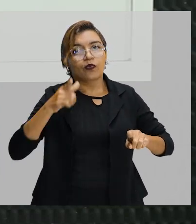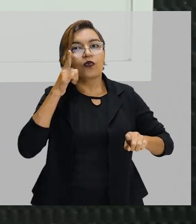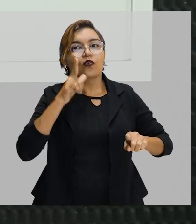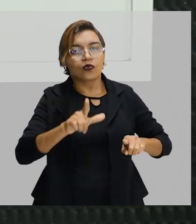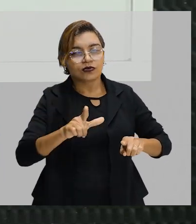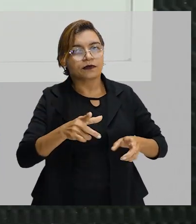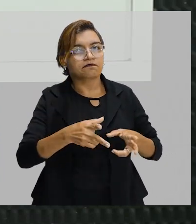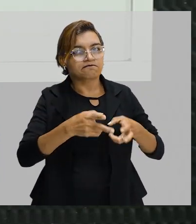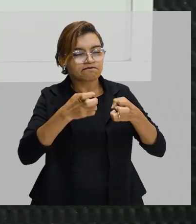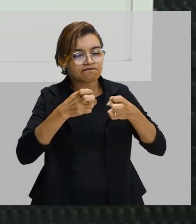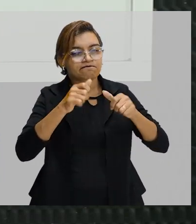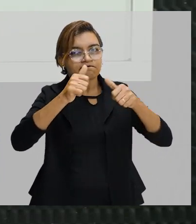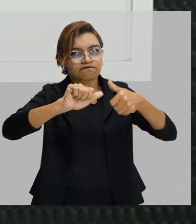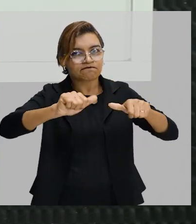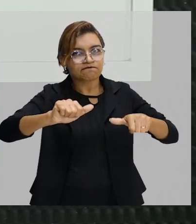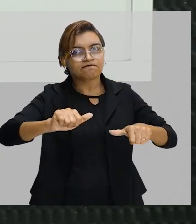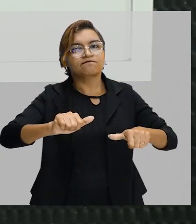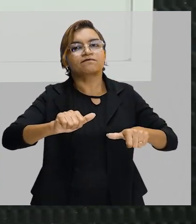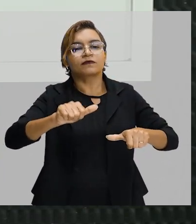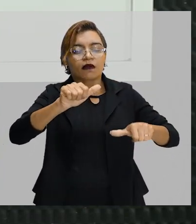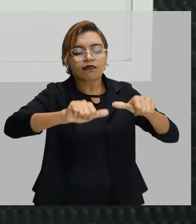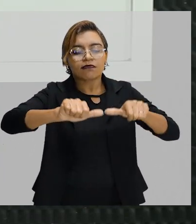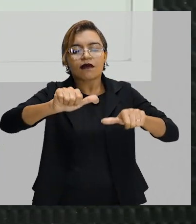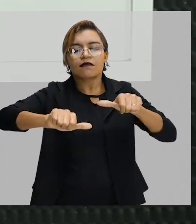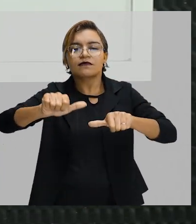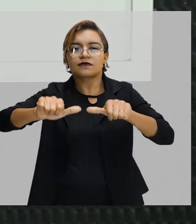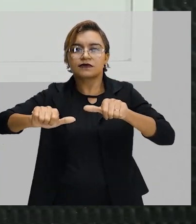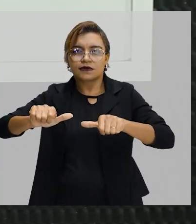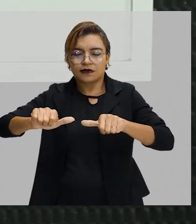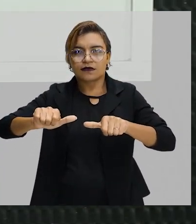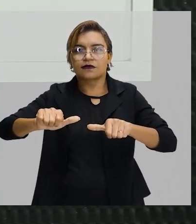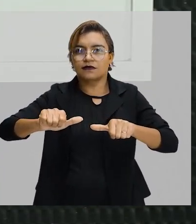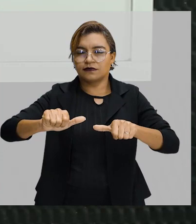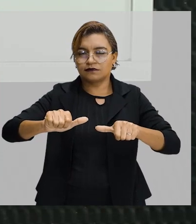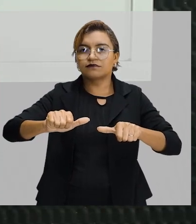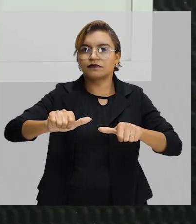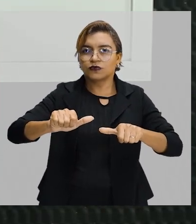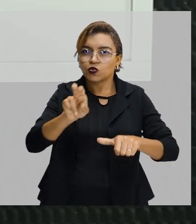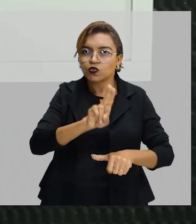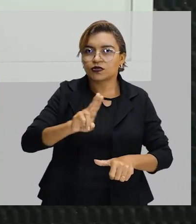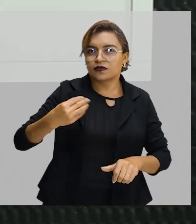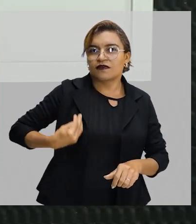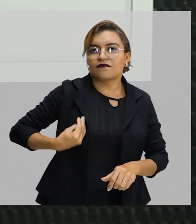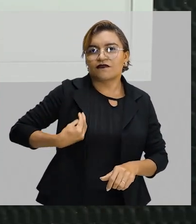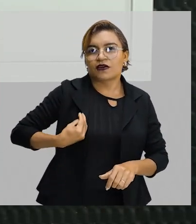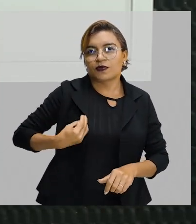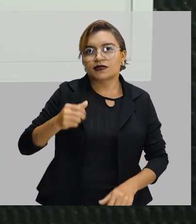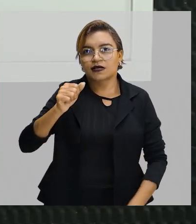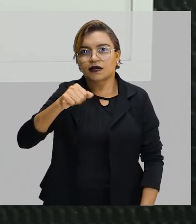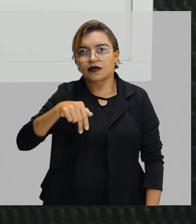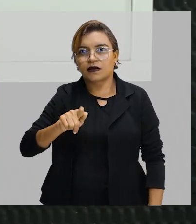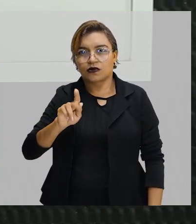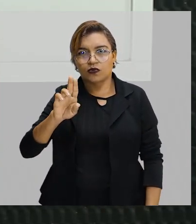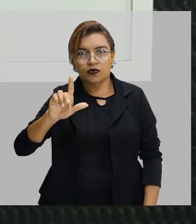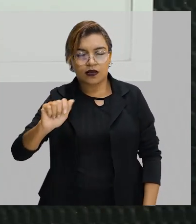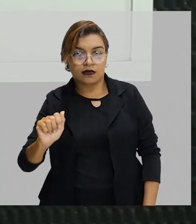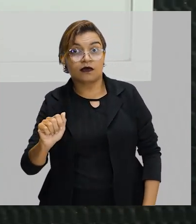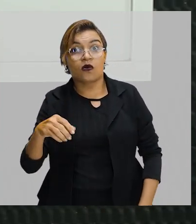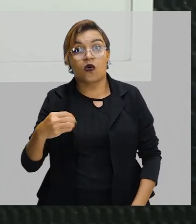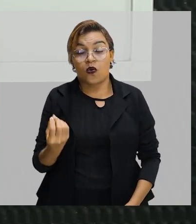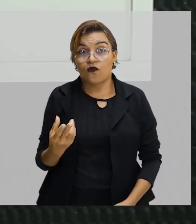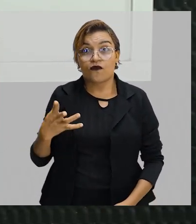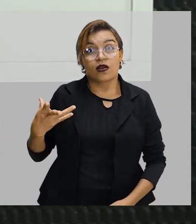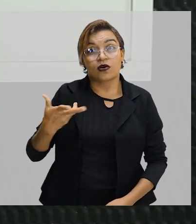analisar ela através dessa frequência angular. ok? A frequência angular ou velocidade